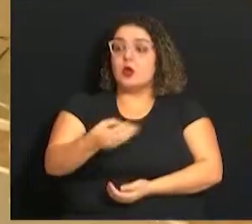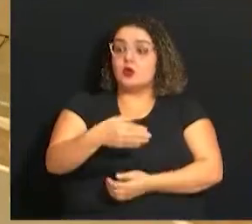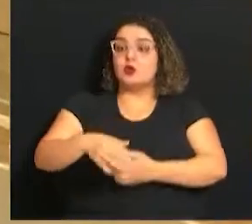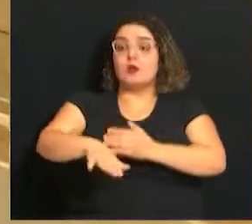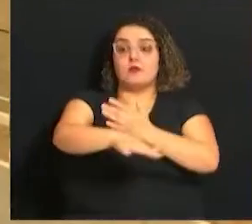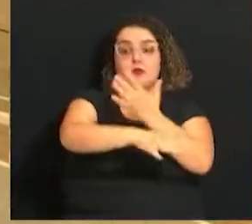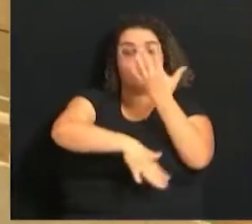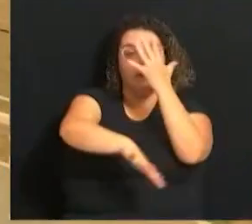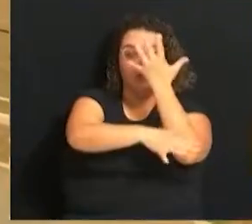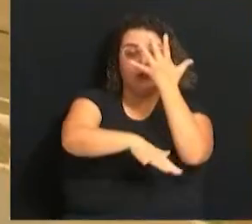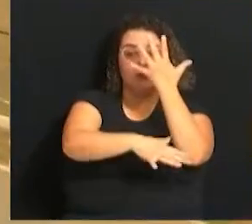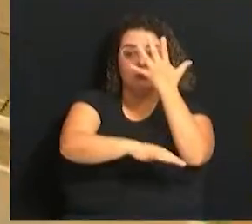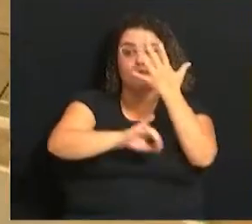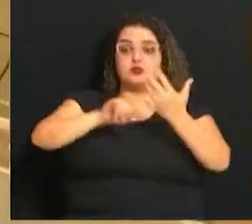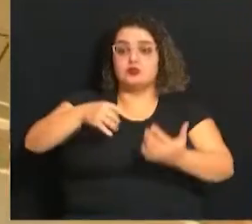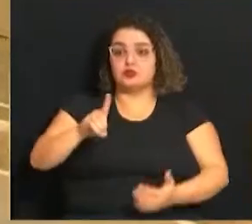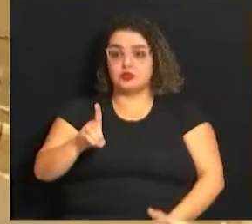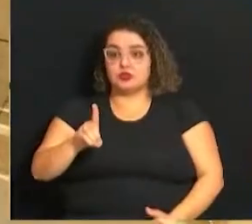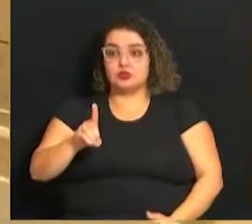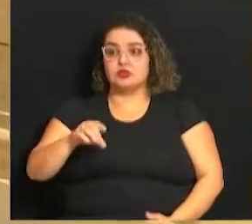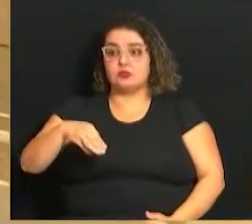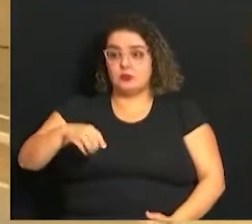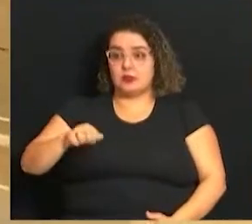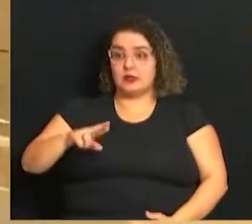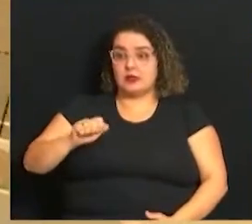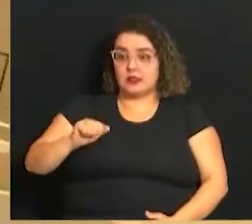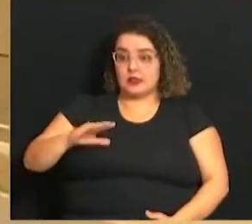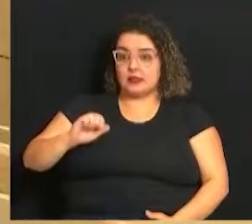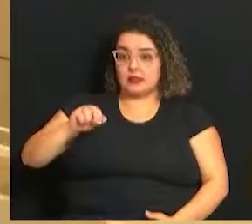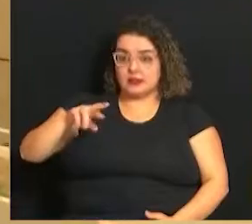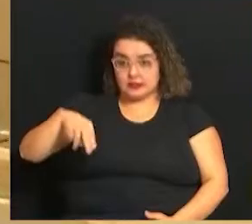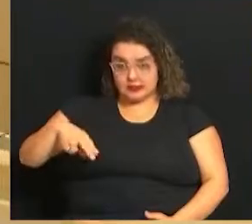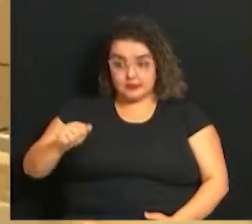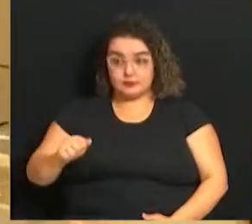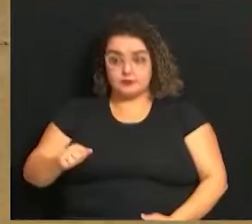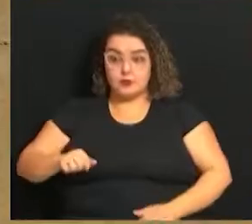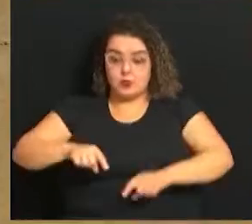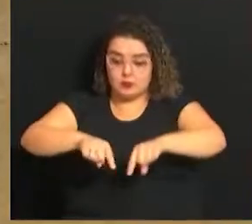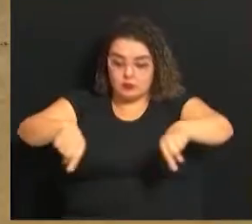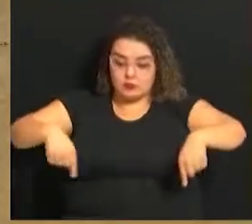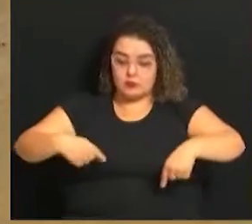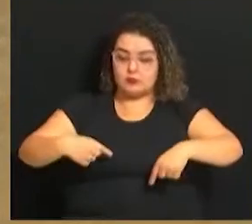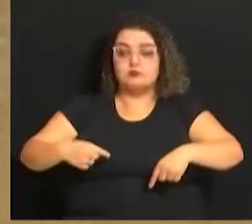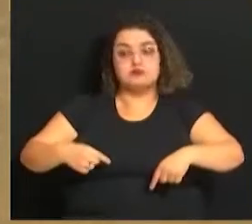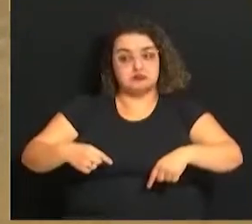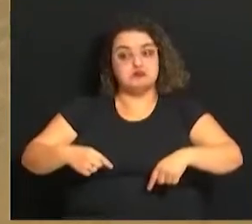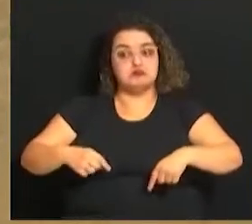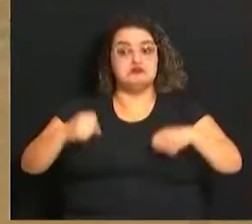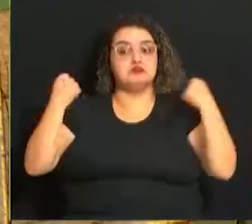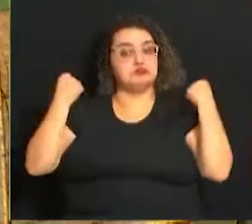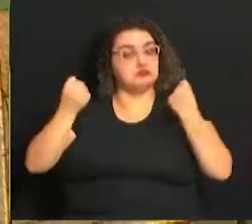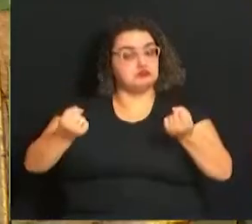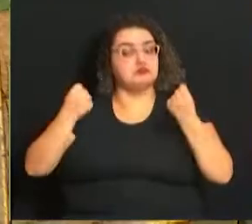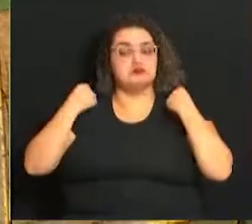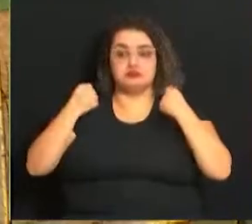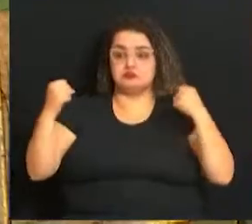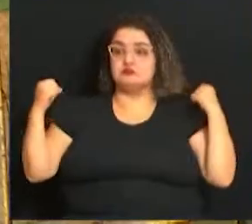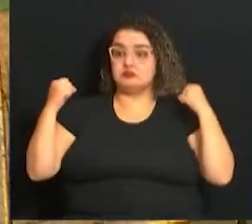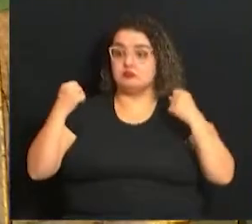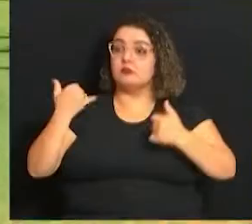é a nova Praça do Jardim Maracanã tem um enorme campo de futebol uma quadra de concreto